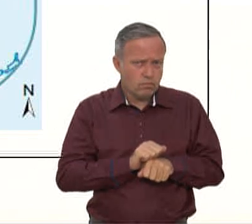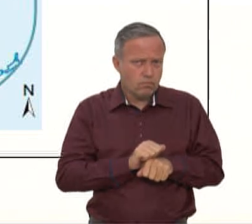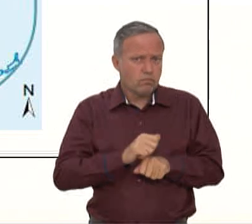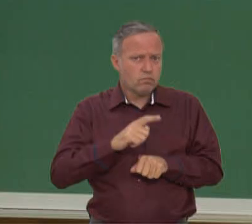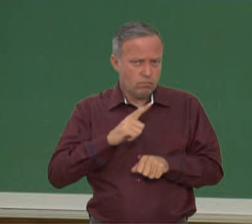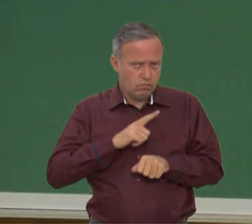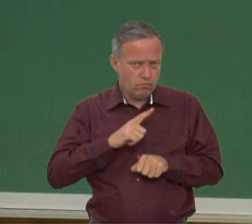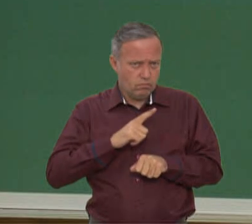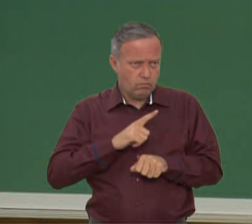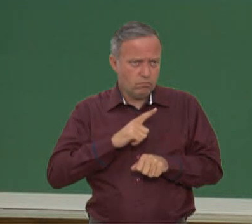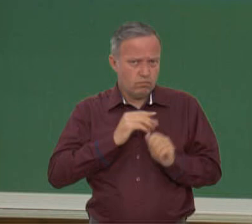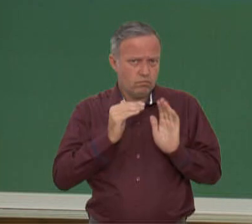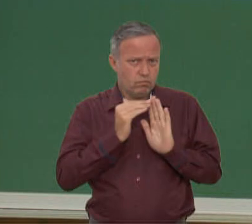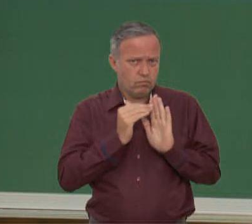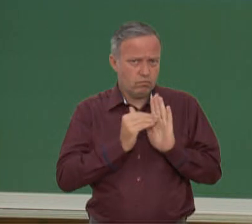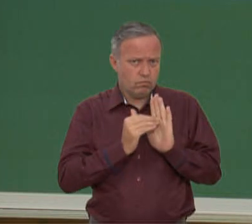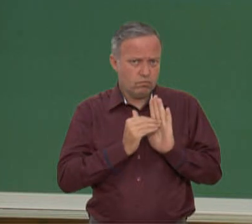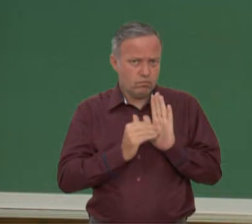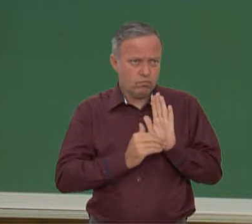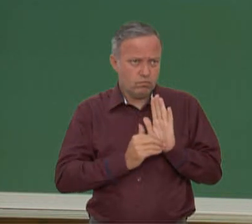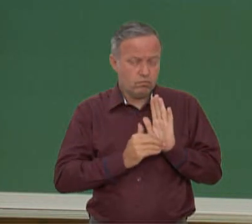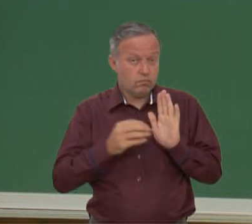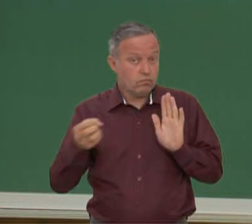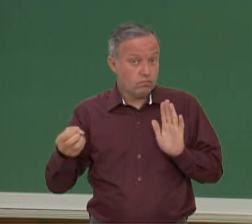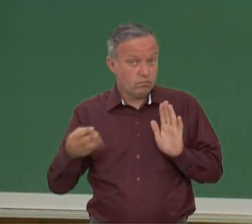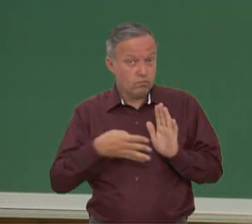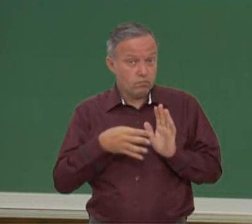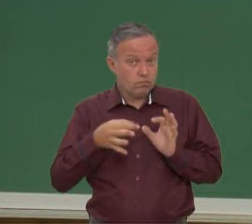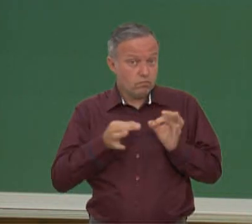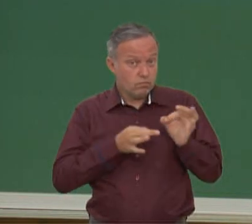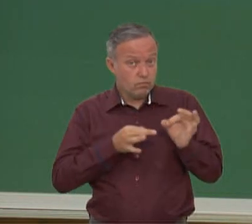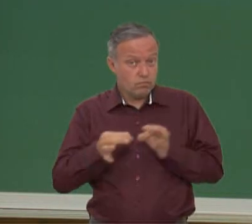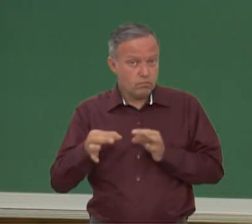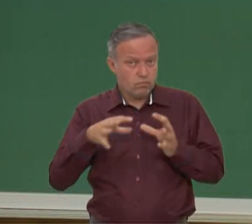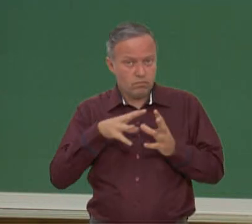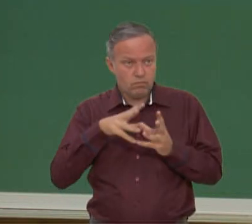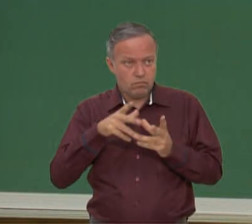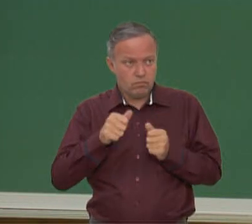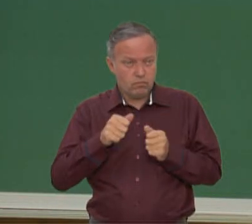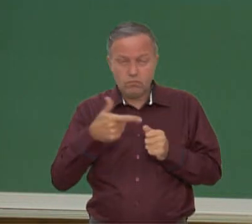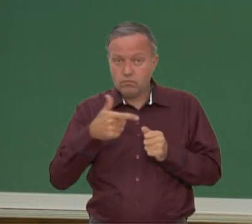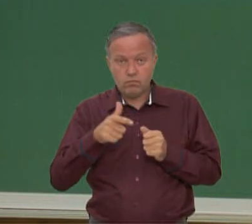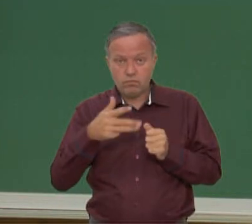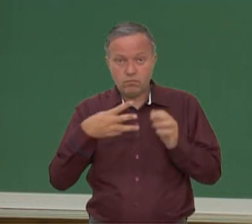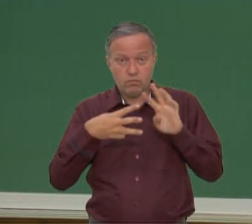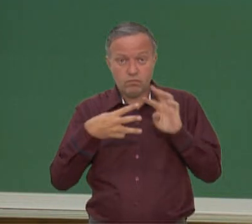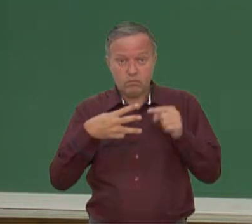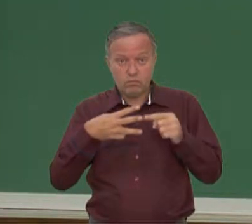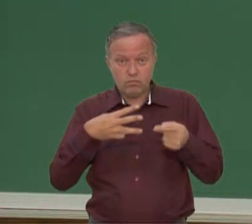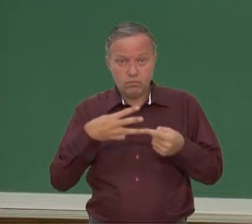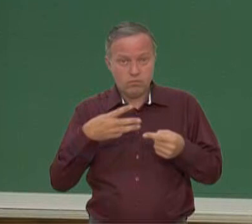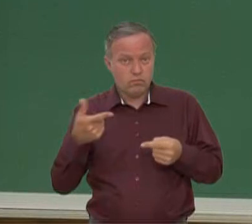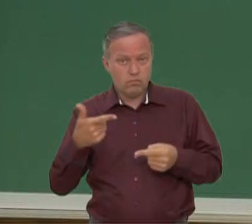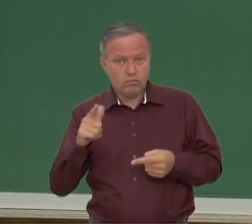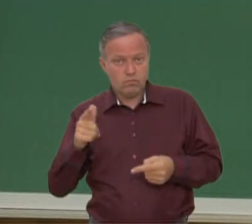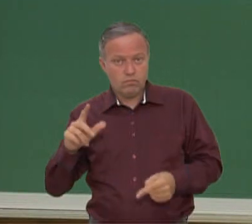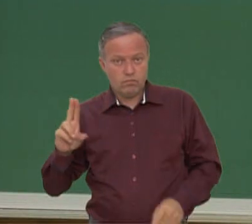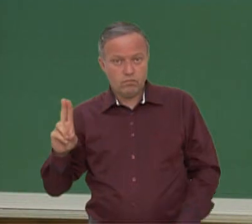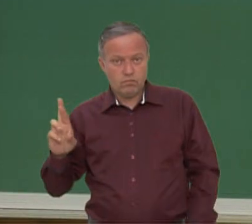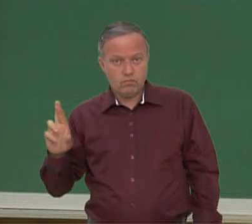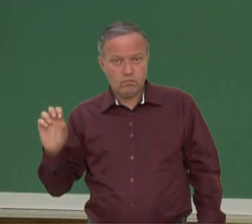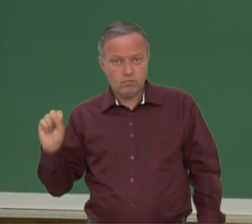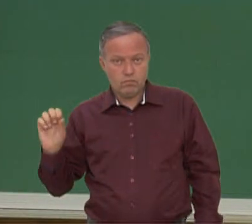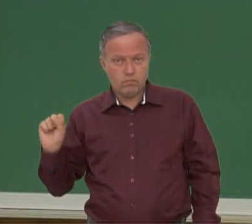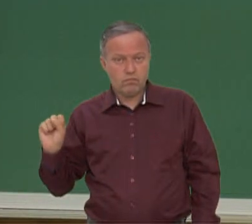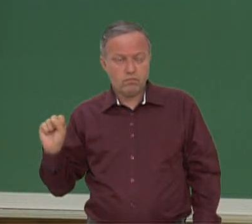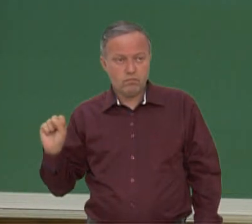essa conotação. E aí na nova ordem mundial, como nós não temos mais aí essa figura da União Soviética com o